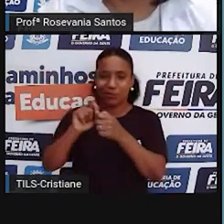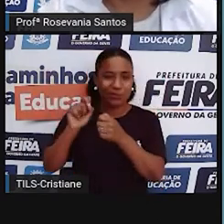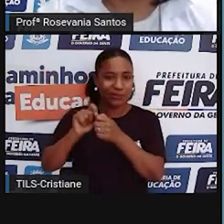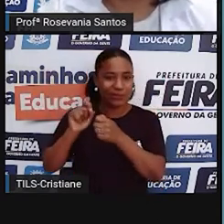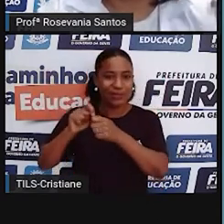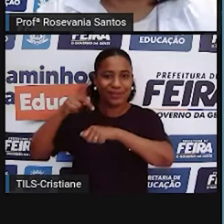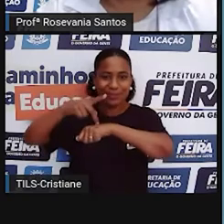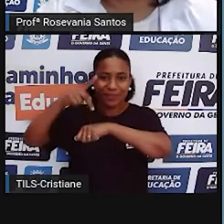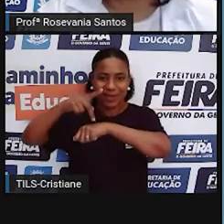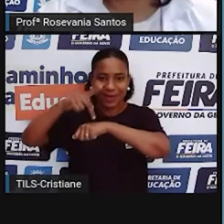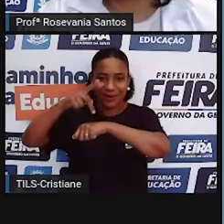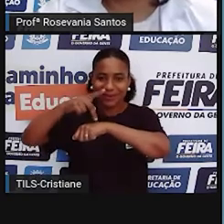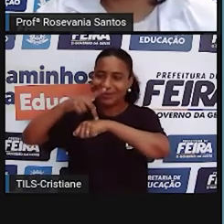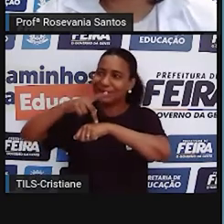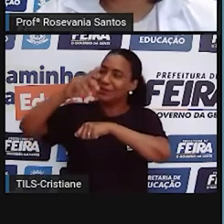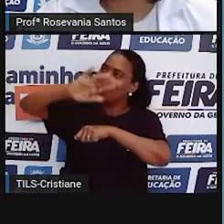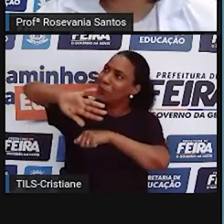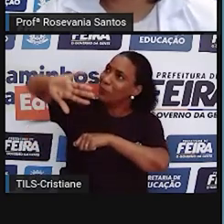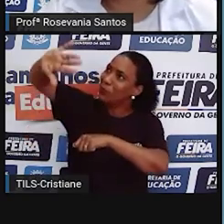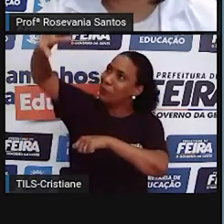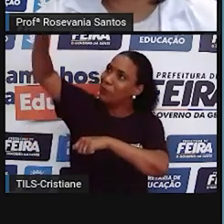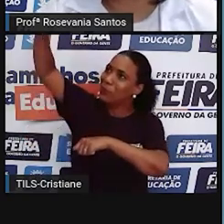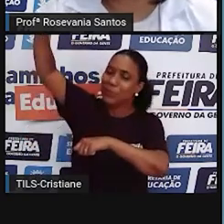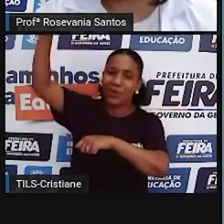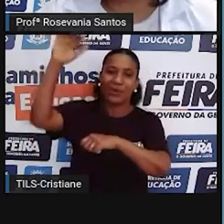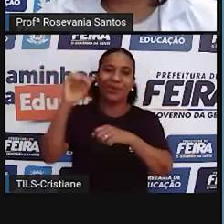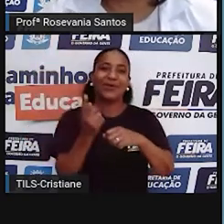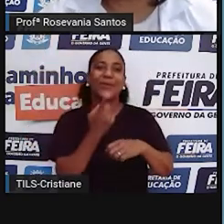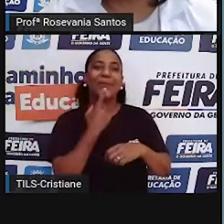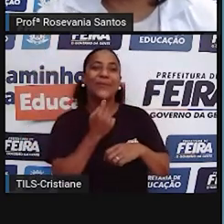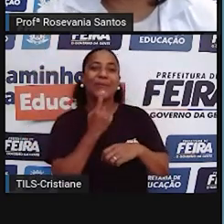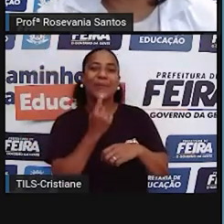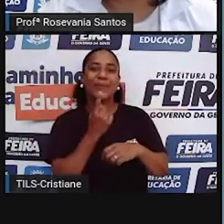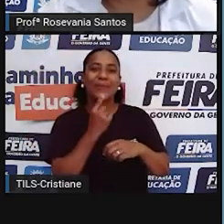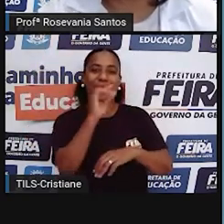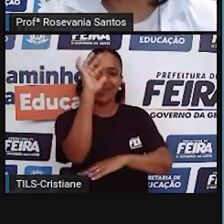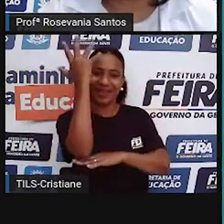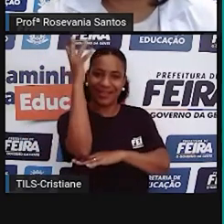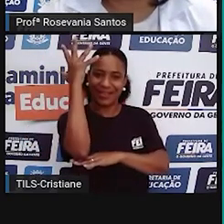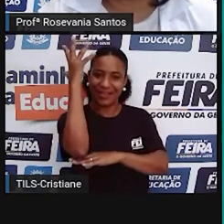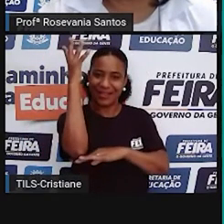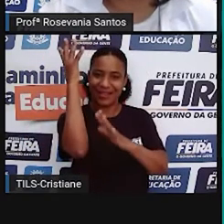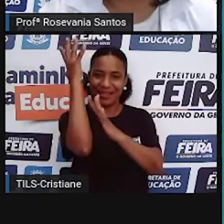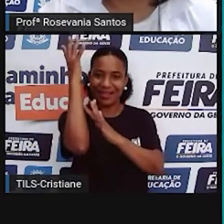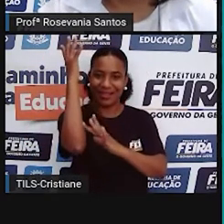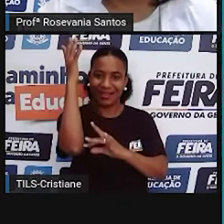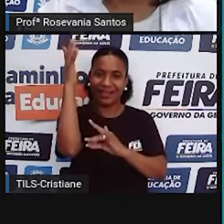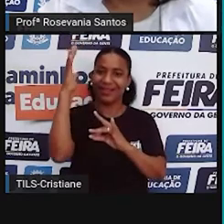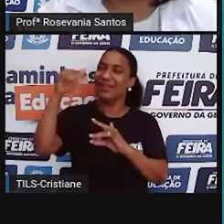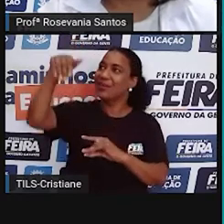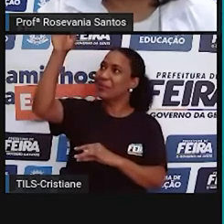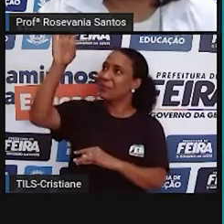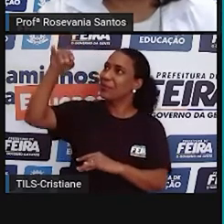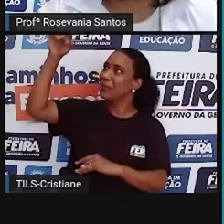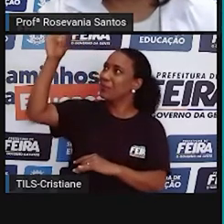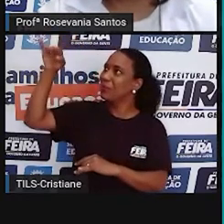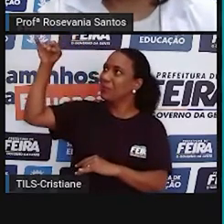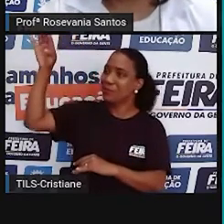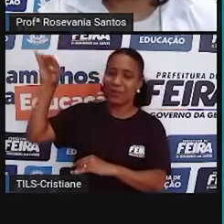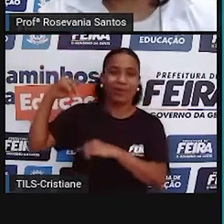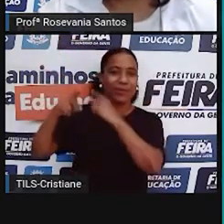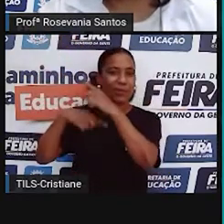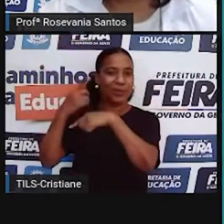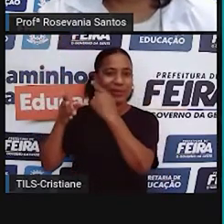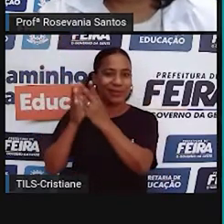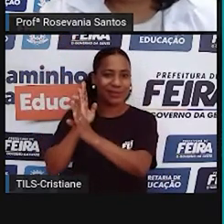árvores, e aí pintava ali as paredes e que foram revelados, né, a partir das escavações. Bom, mas aí, né?